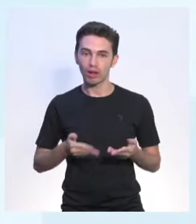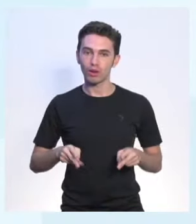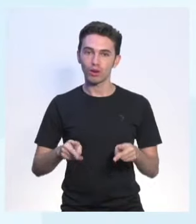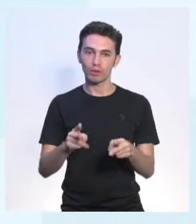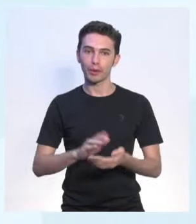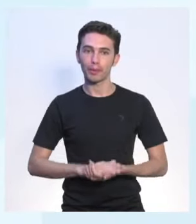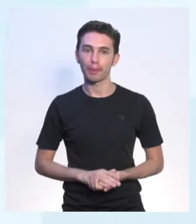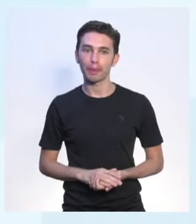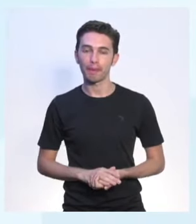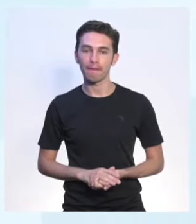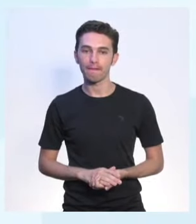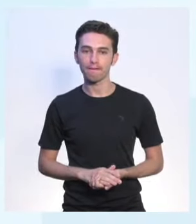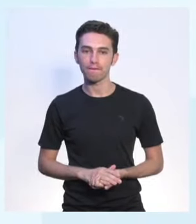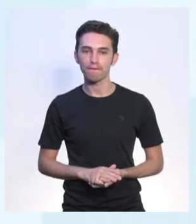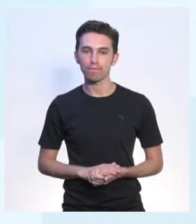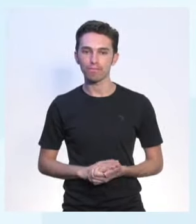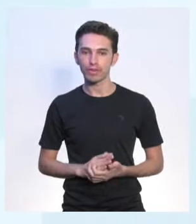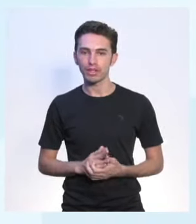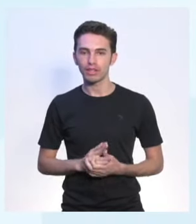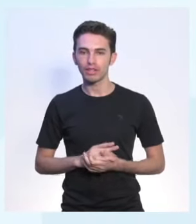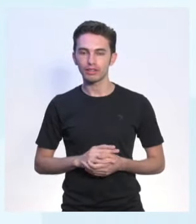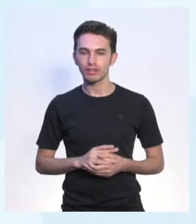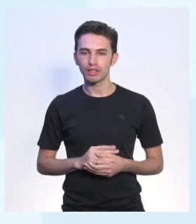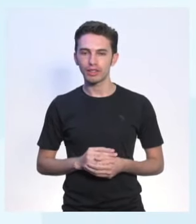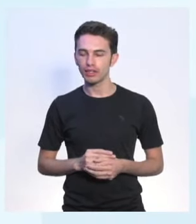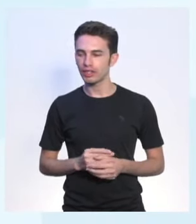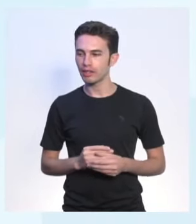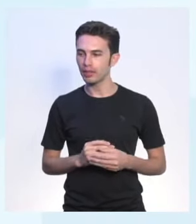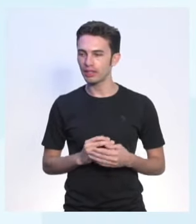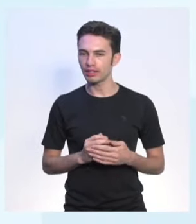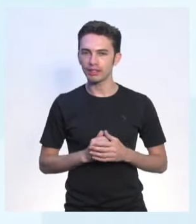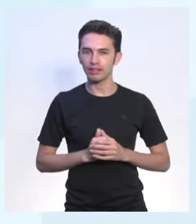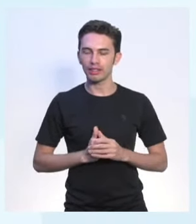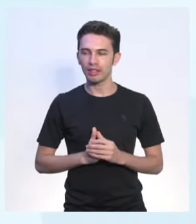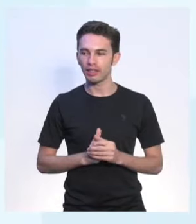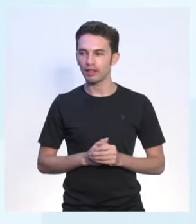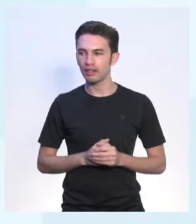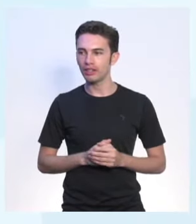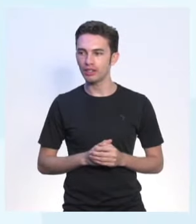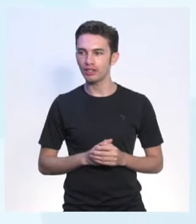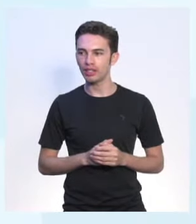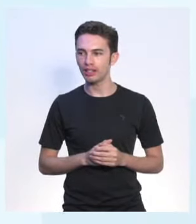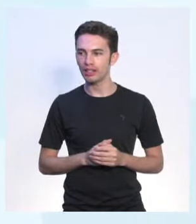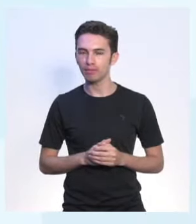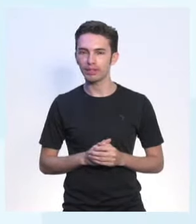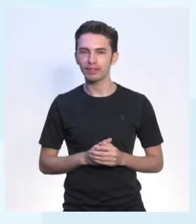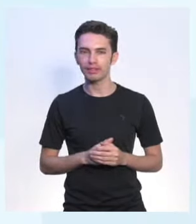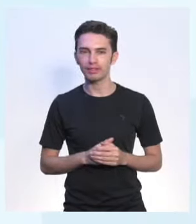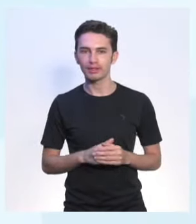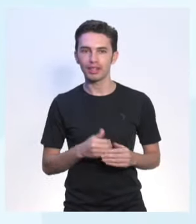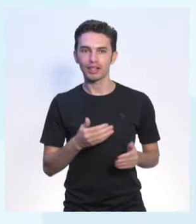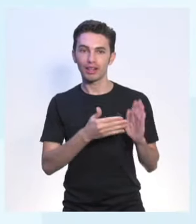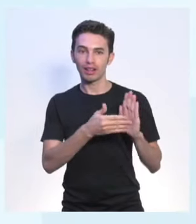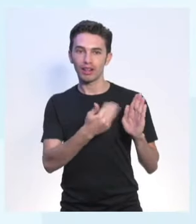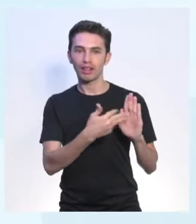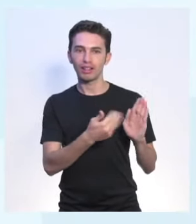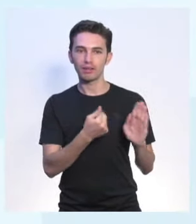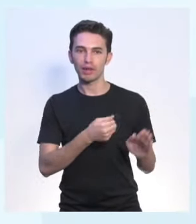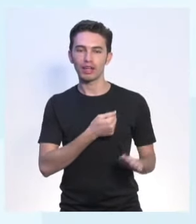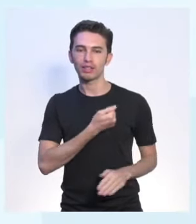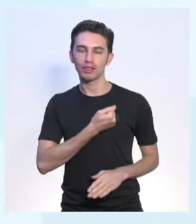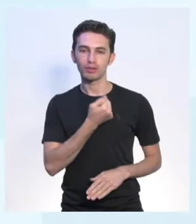revisitando, esta tabela ela já apareceu na página 104 do livro de vocês, né, do caderno do